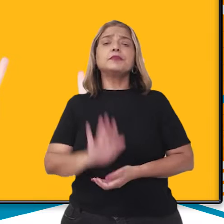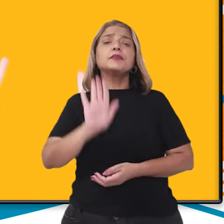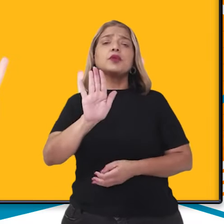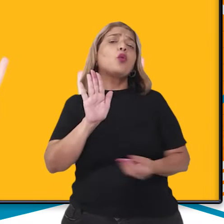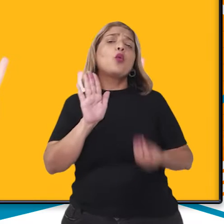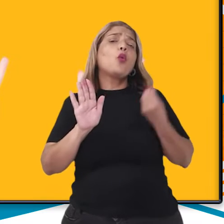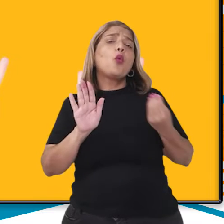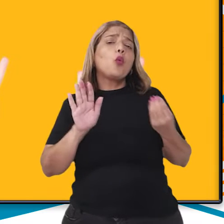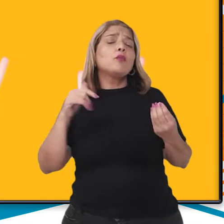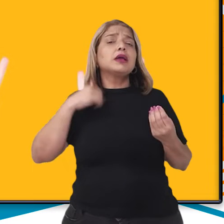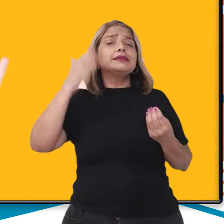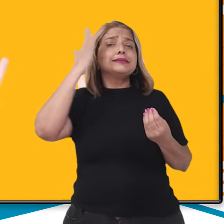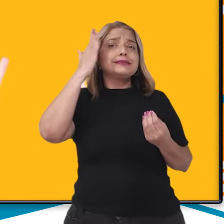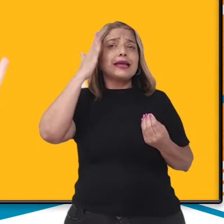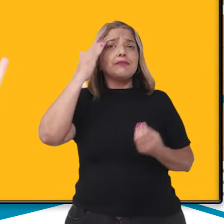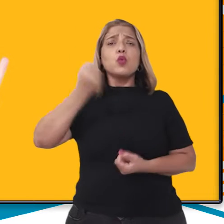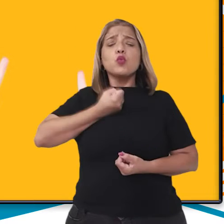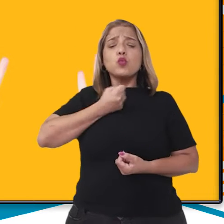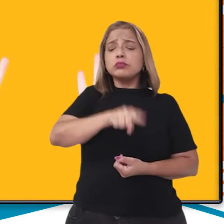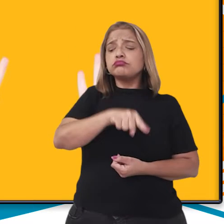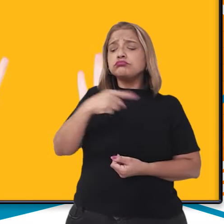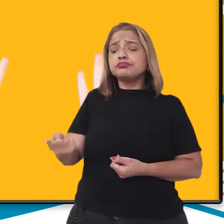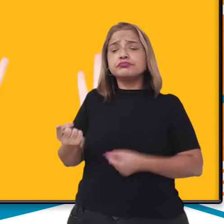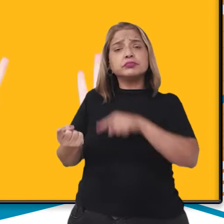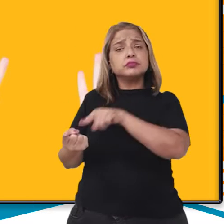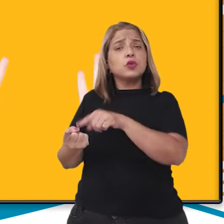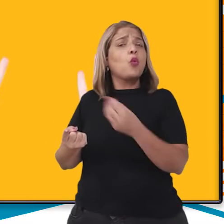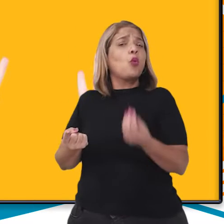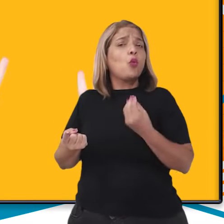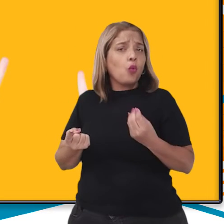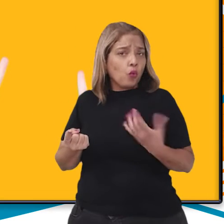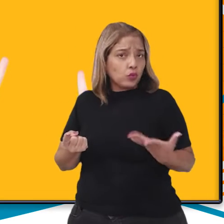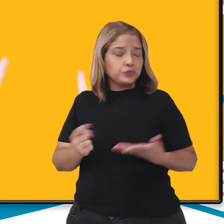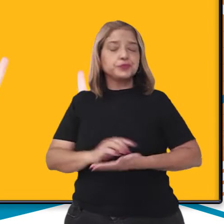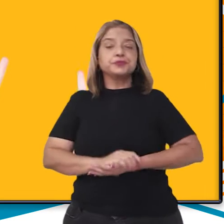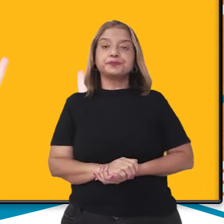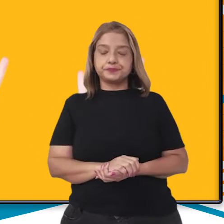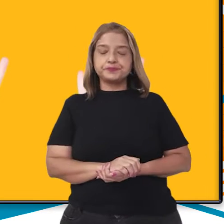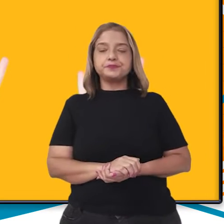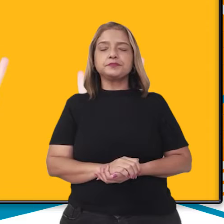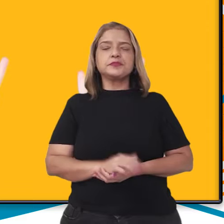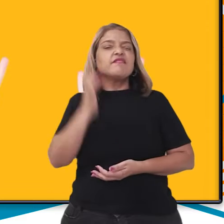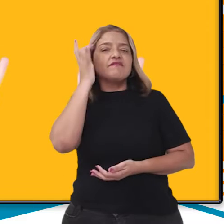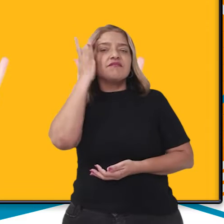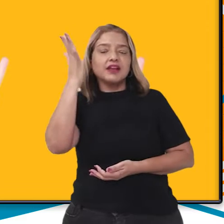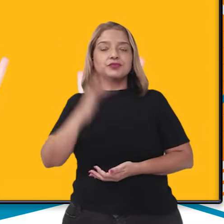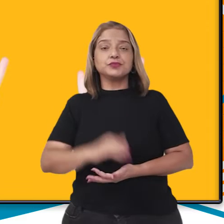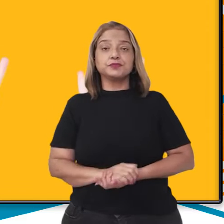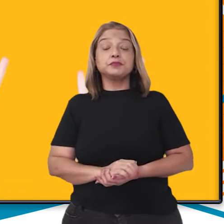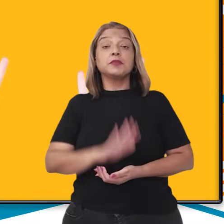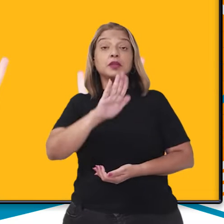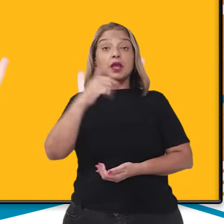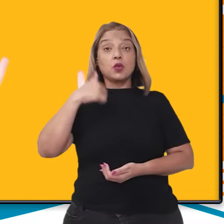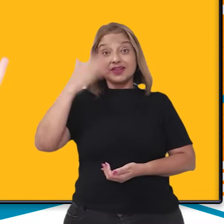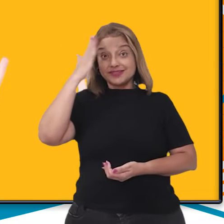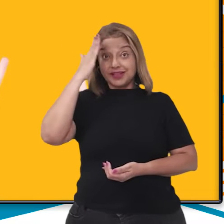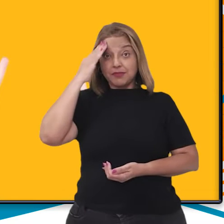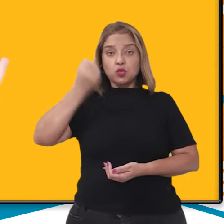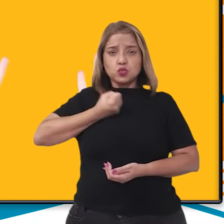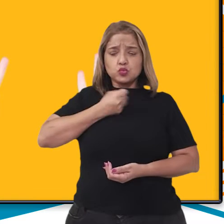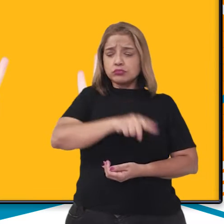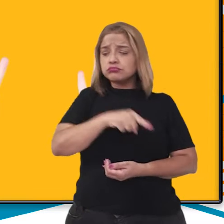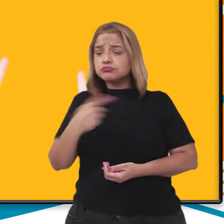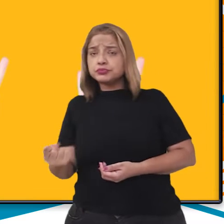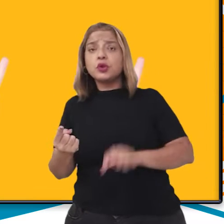Mas como determinar um próximo número numa sequência recursiva? É simples. Para a gente determinar